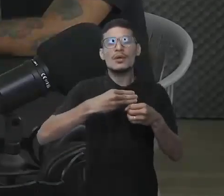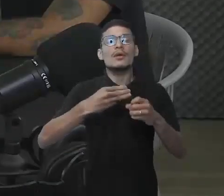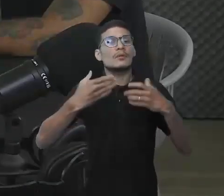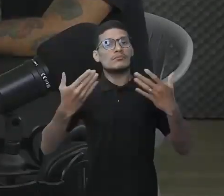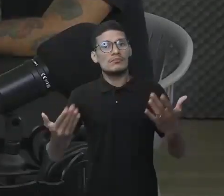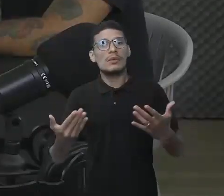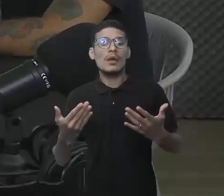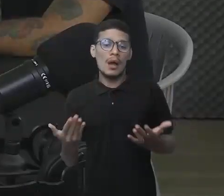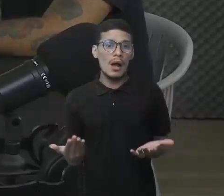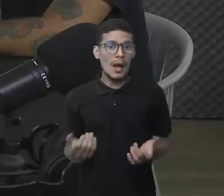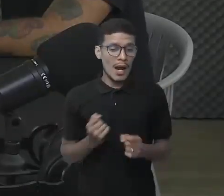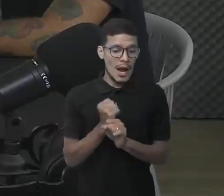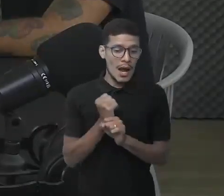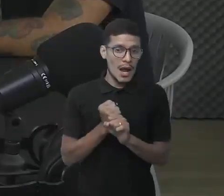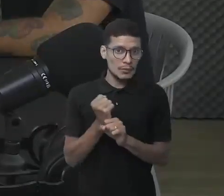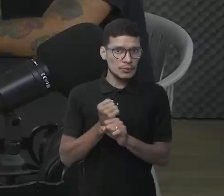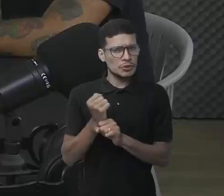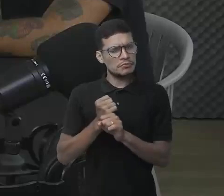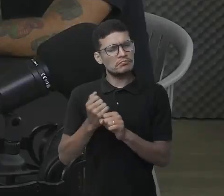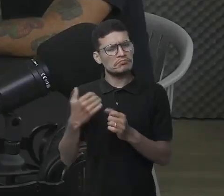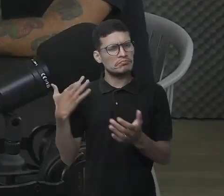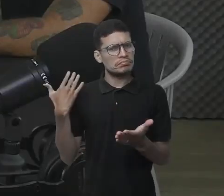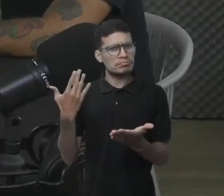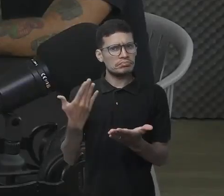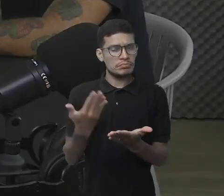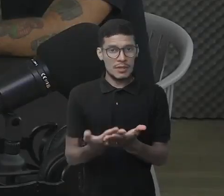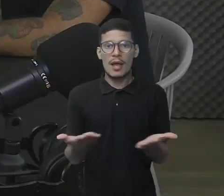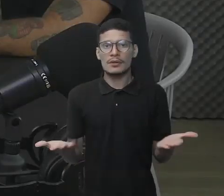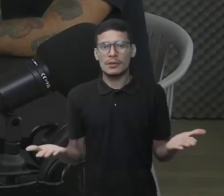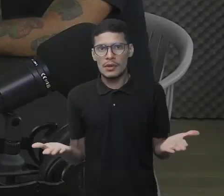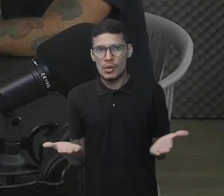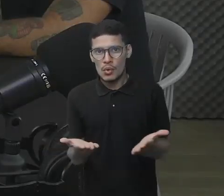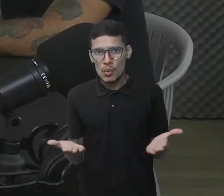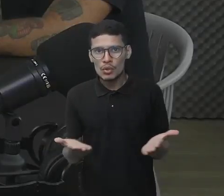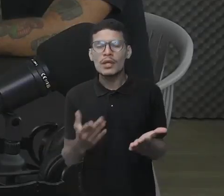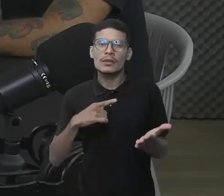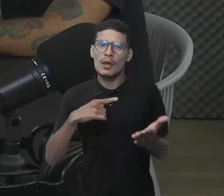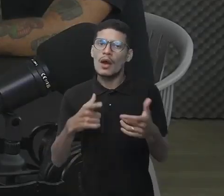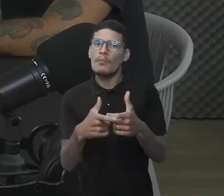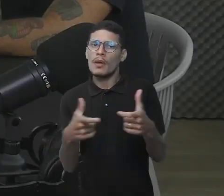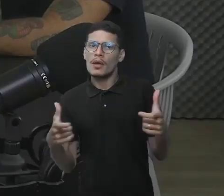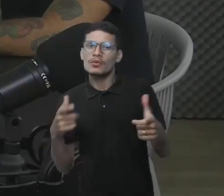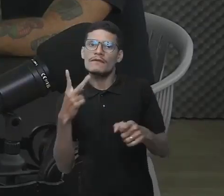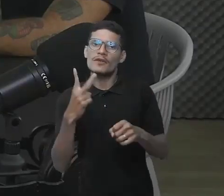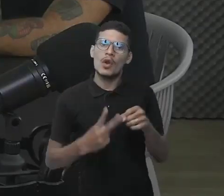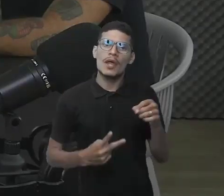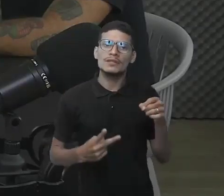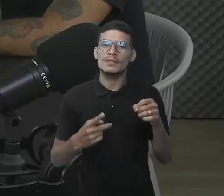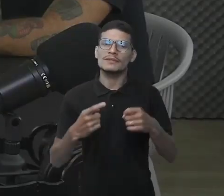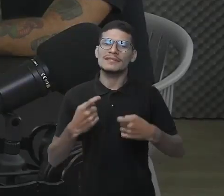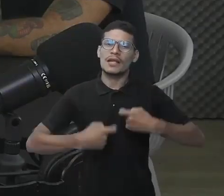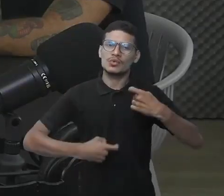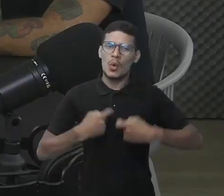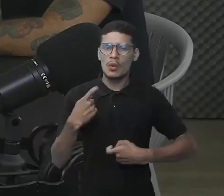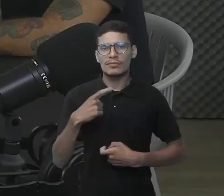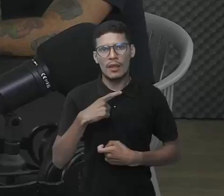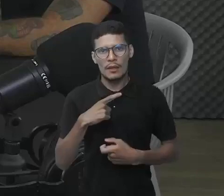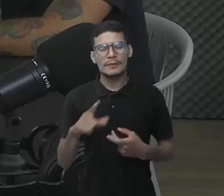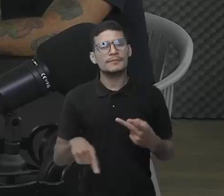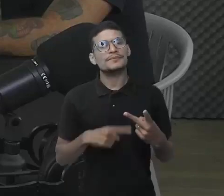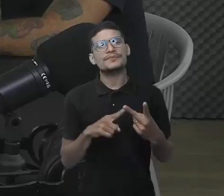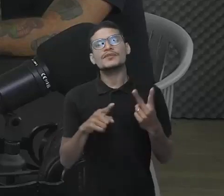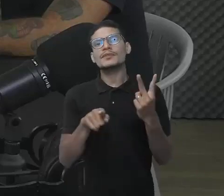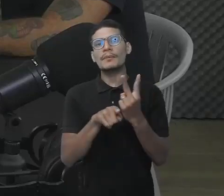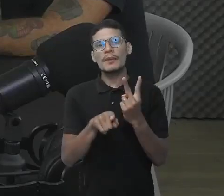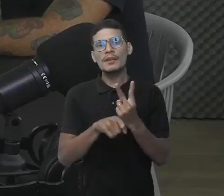últimos anos foram anos em que a gente tem aumento da violência sexual e nós temos,